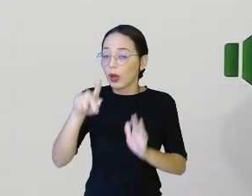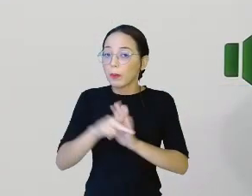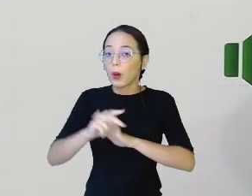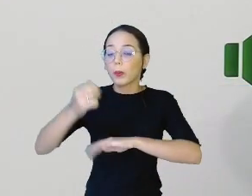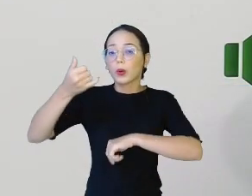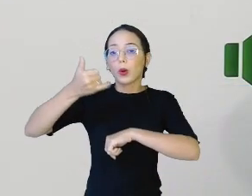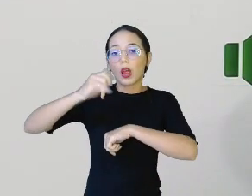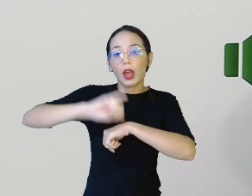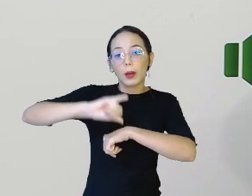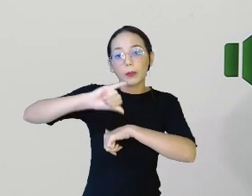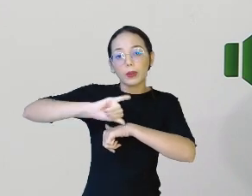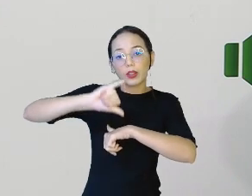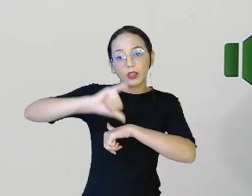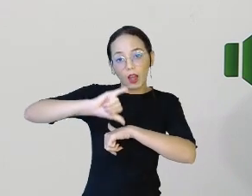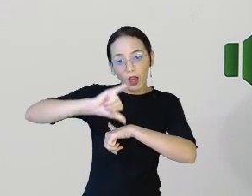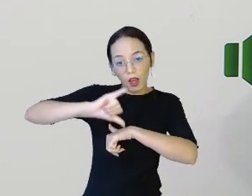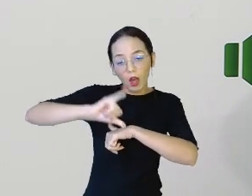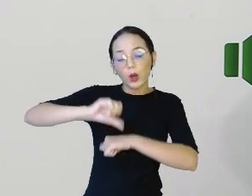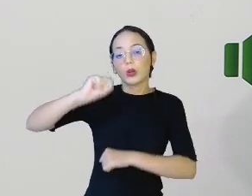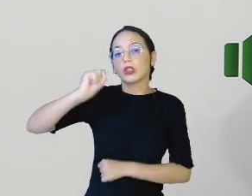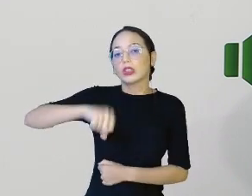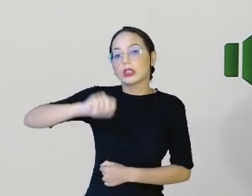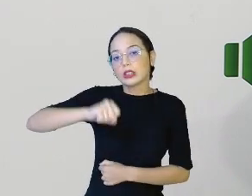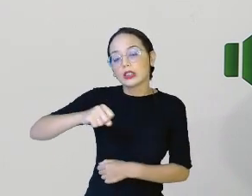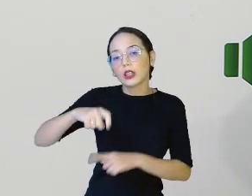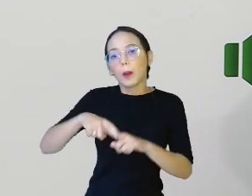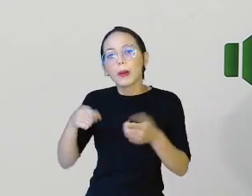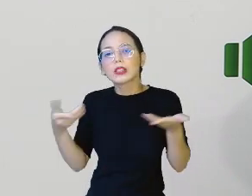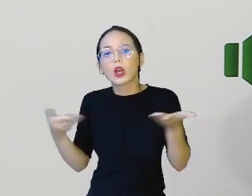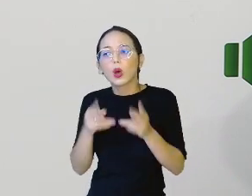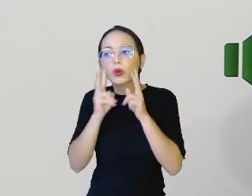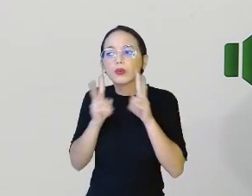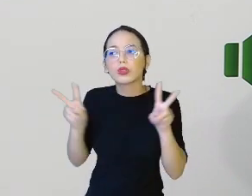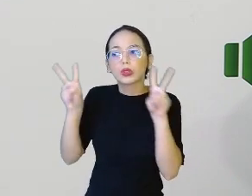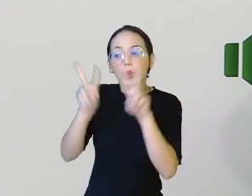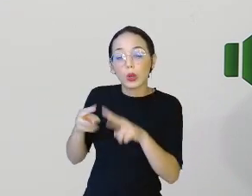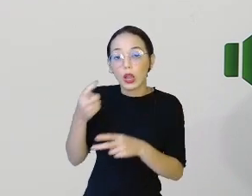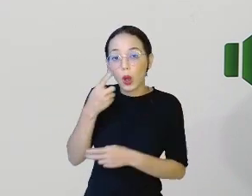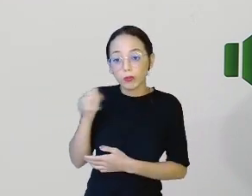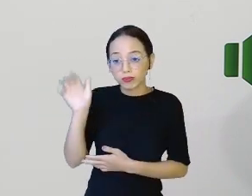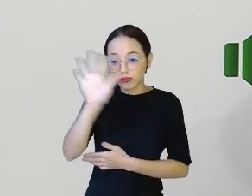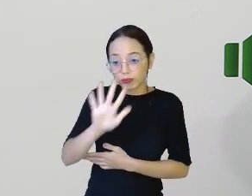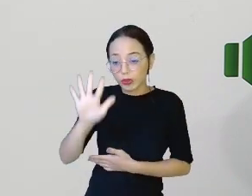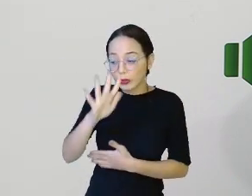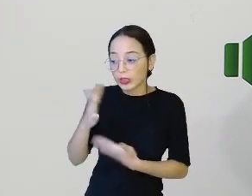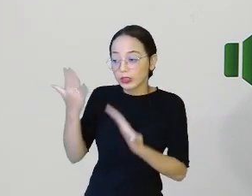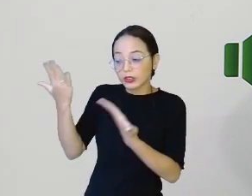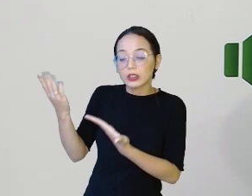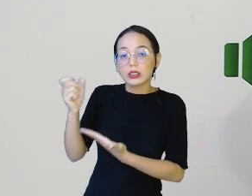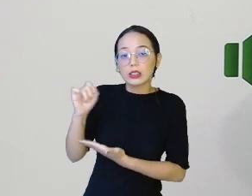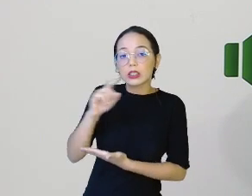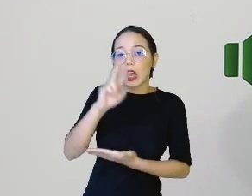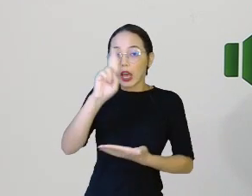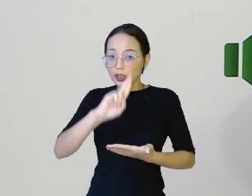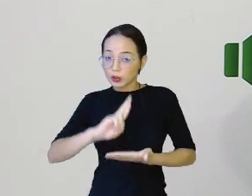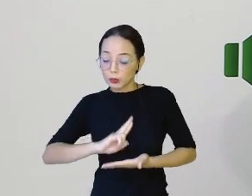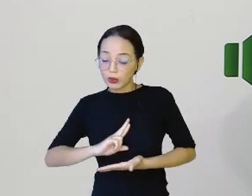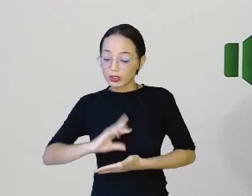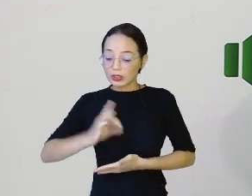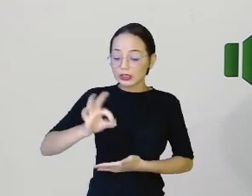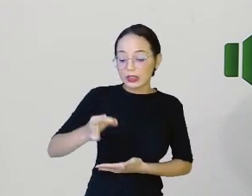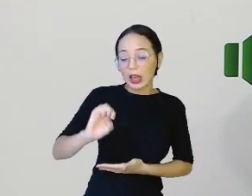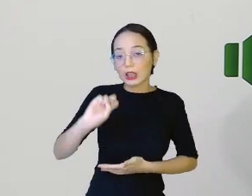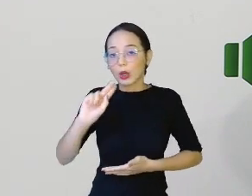as capitais. Aí você agora pode conferir a partir dessa imagem se aquela resposta que você me deu anteriormente